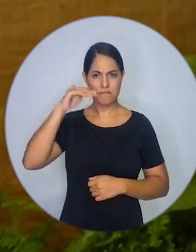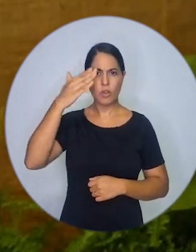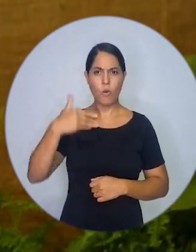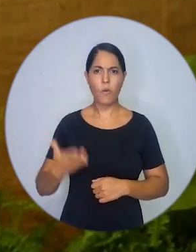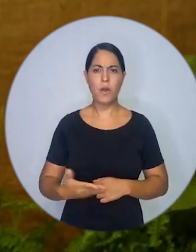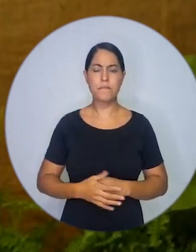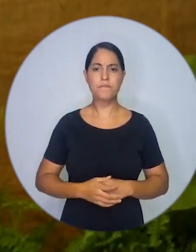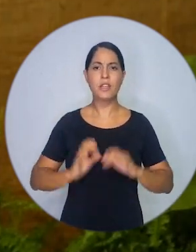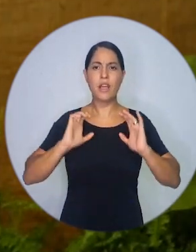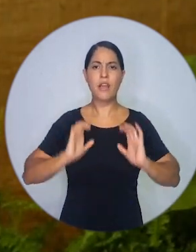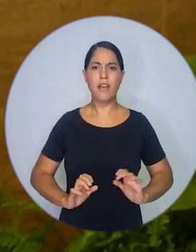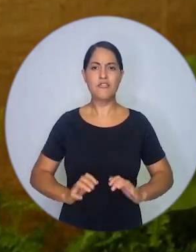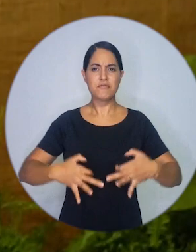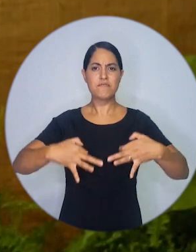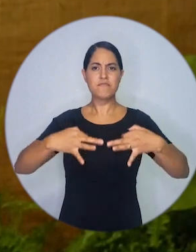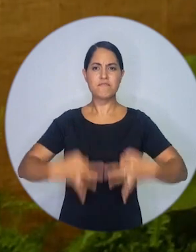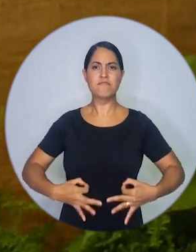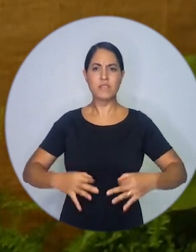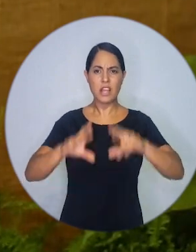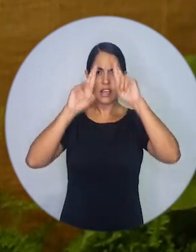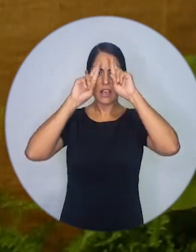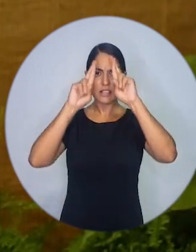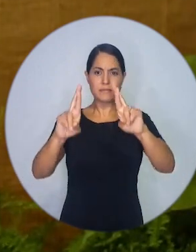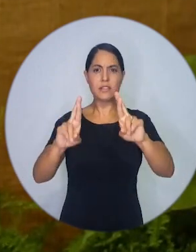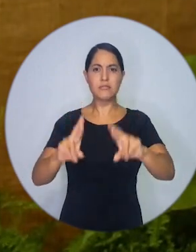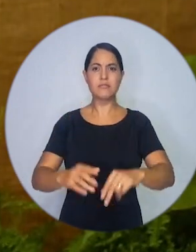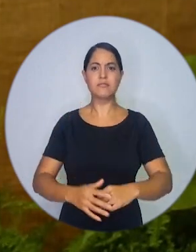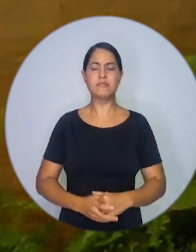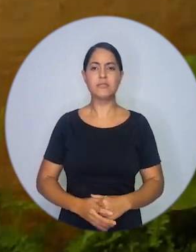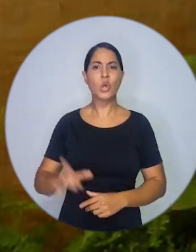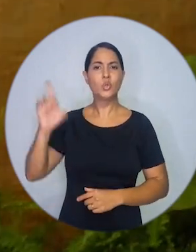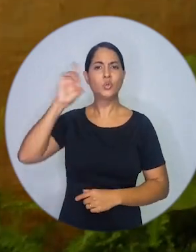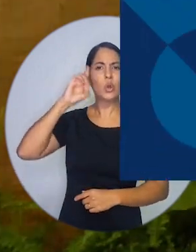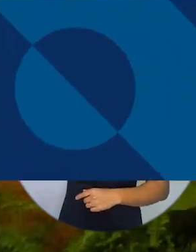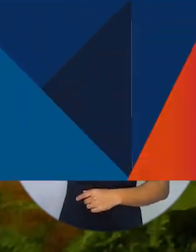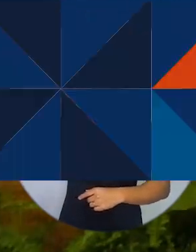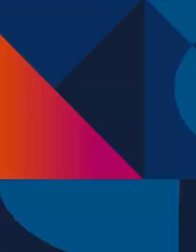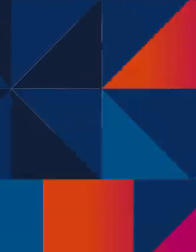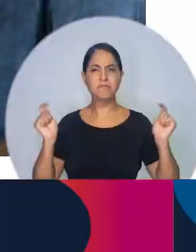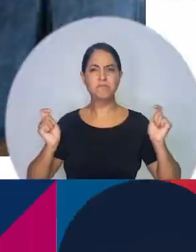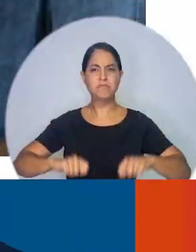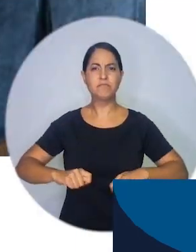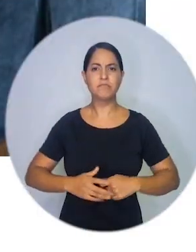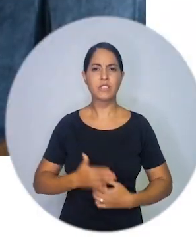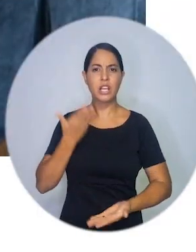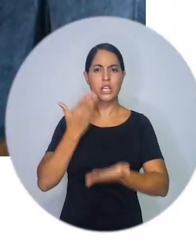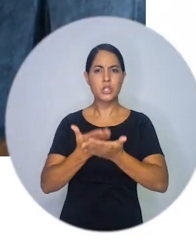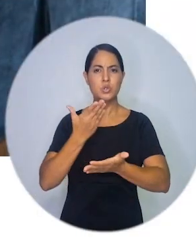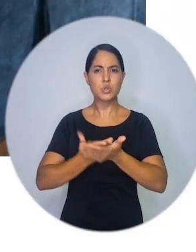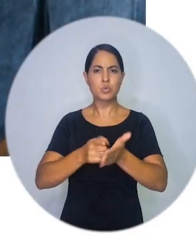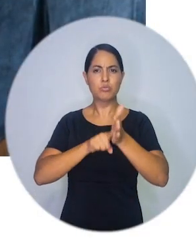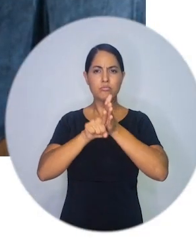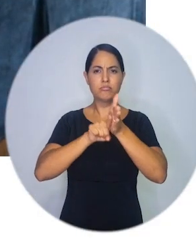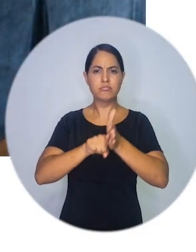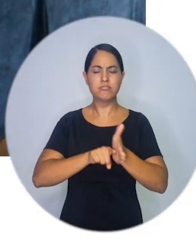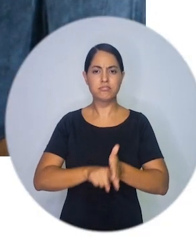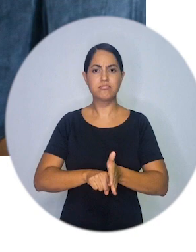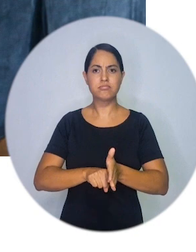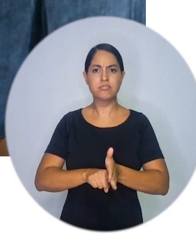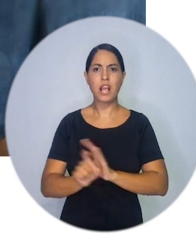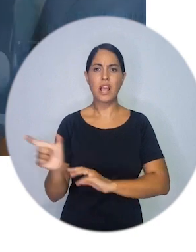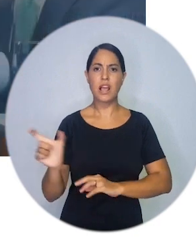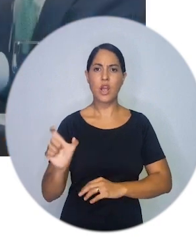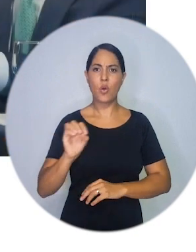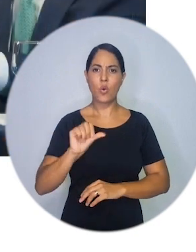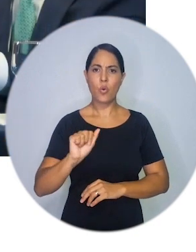probidade, com respeito, com capacitação diária, com estudo.